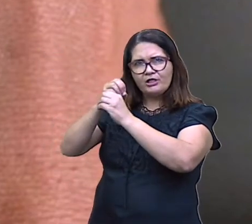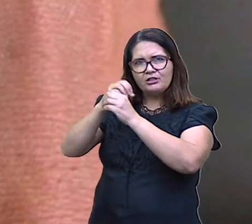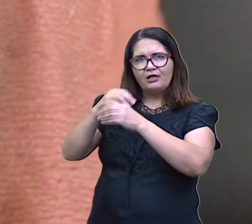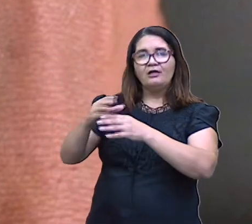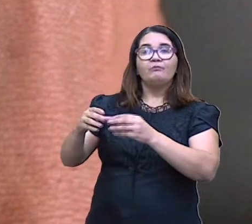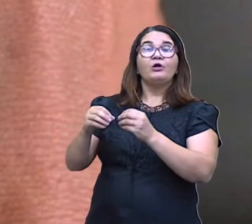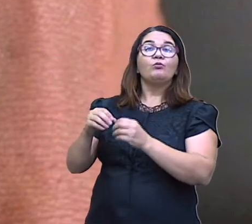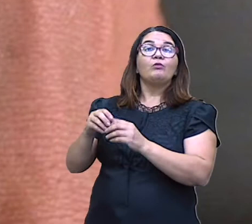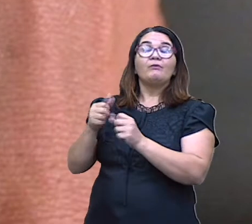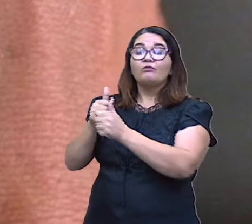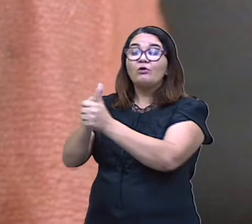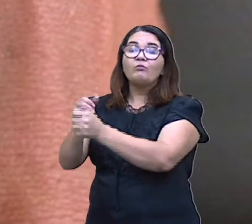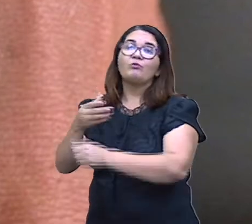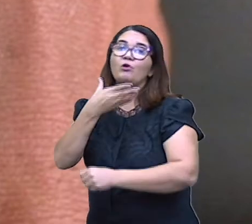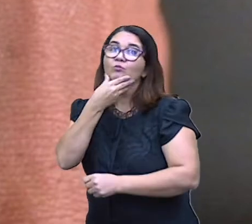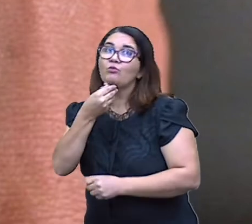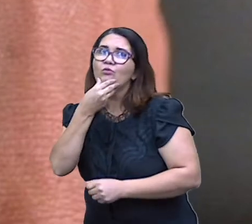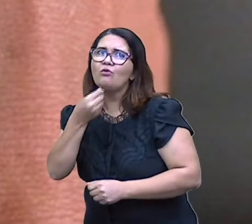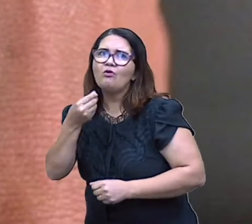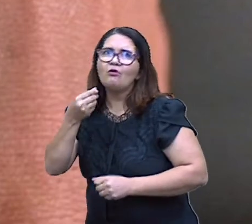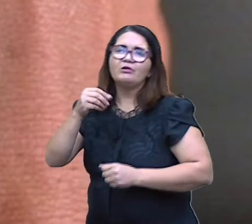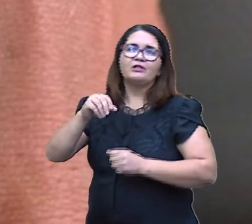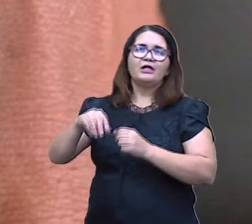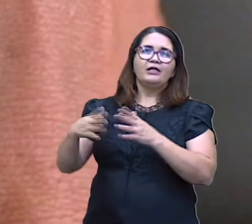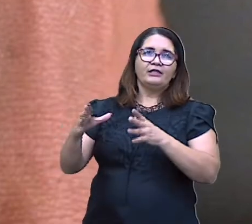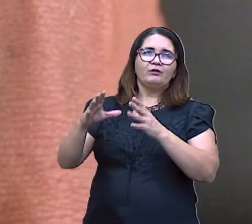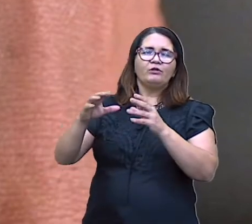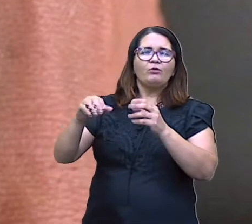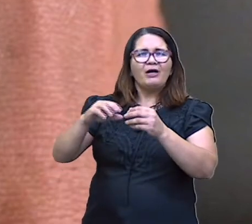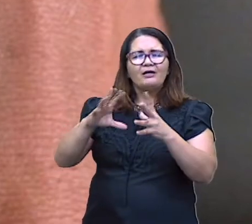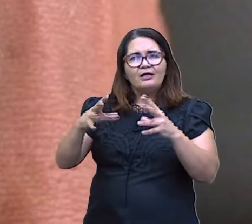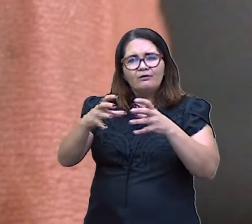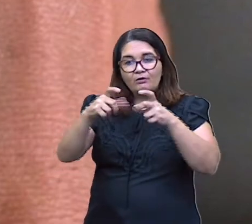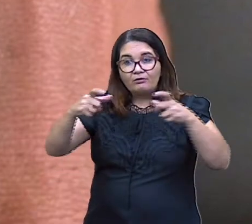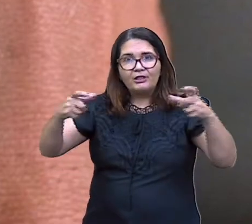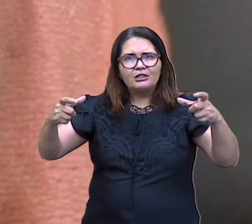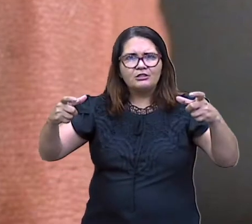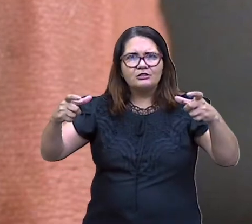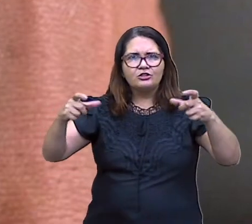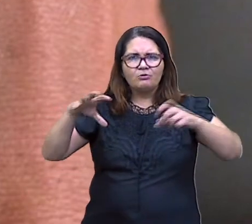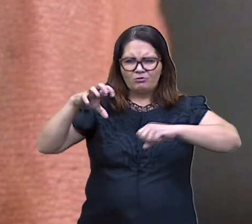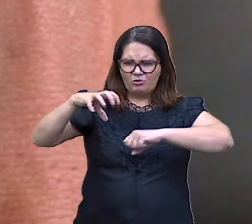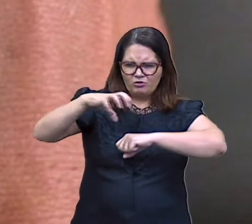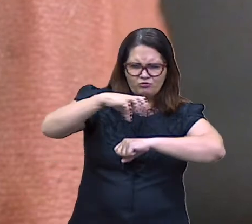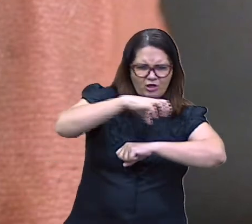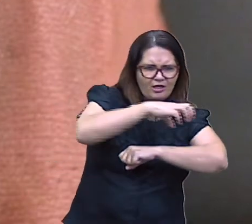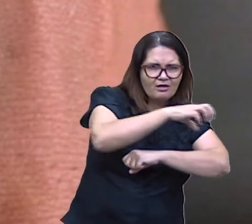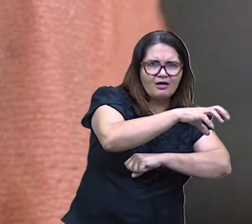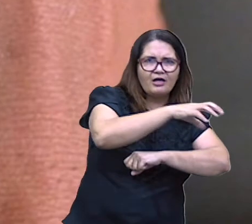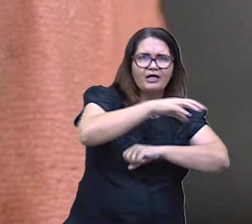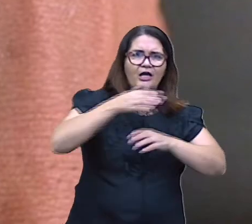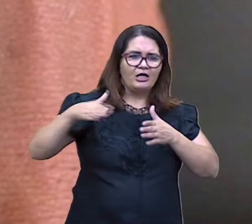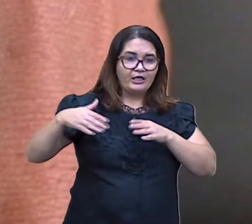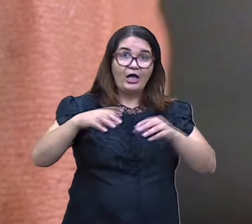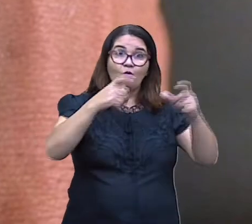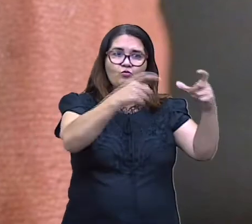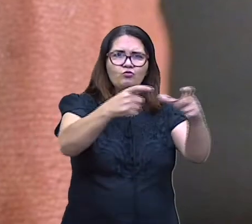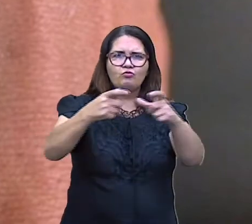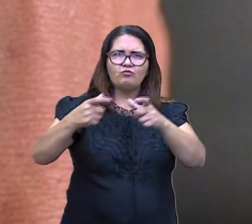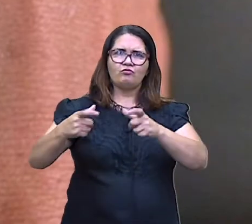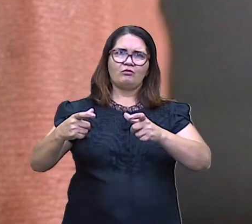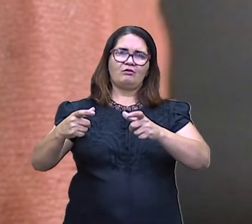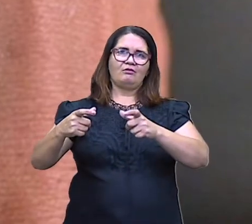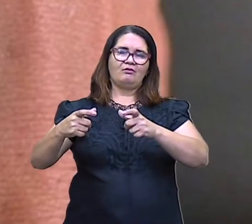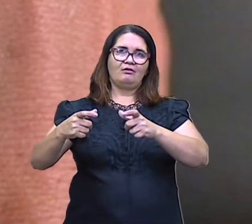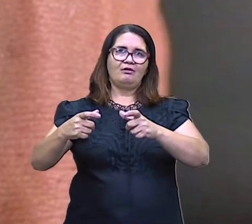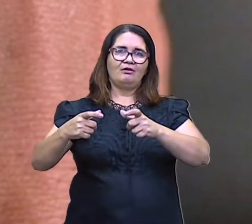um guia. Eles passam por uma grande exposição de aranhas. Viram? Nós temos também os diálogos